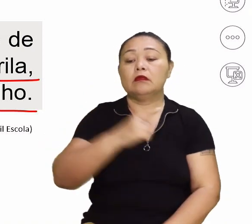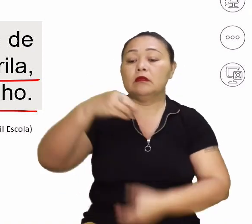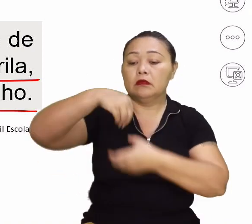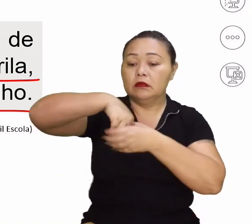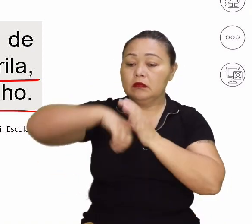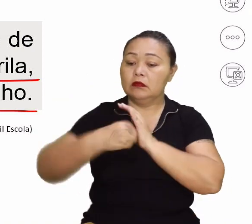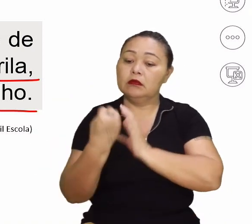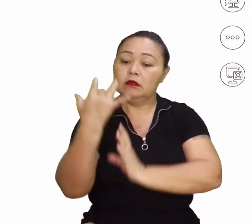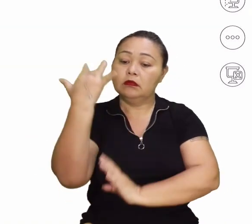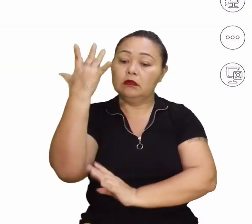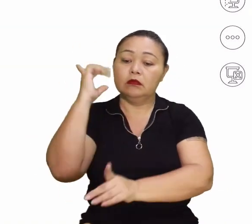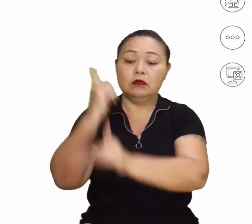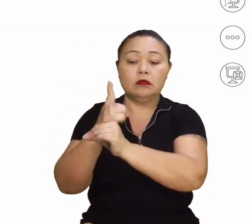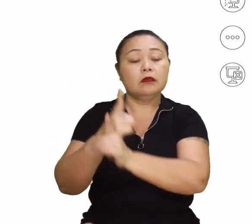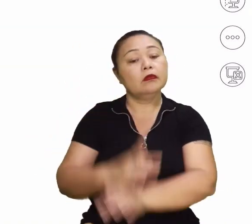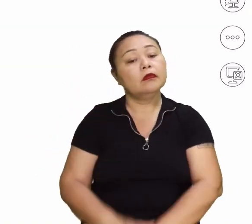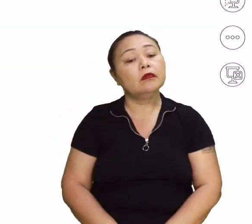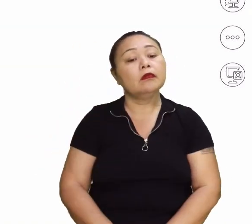natureza.